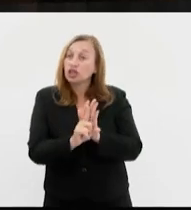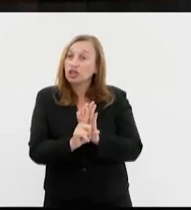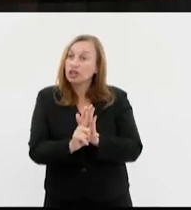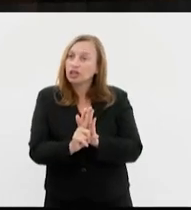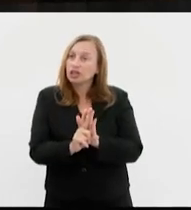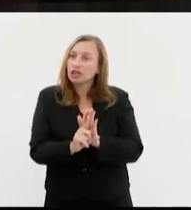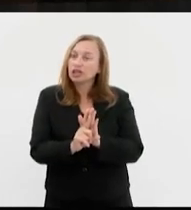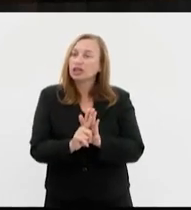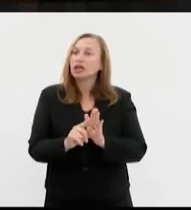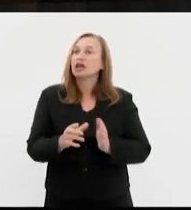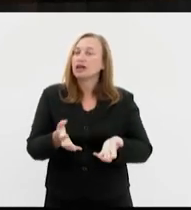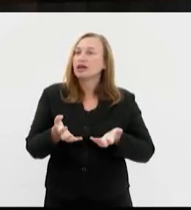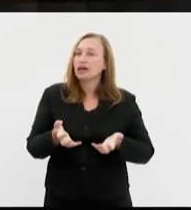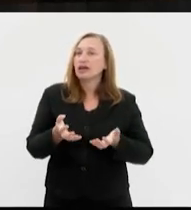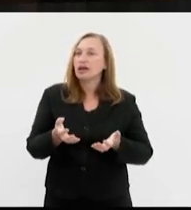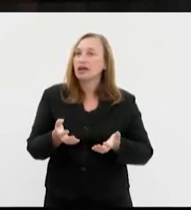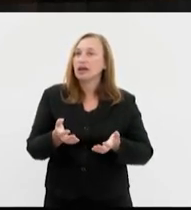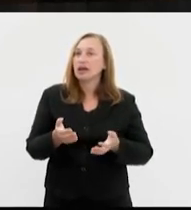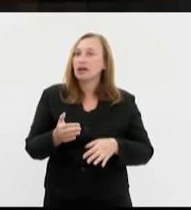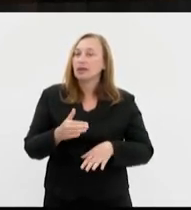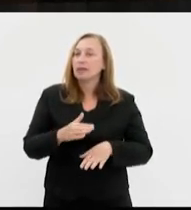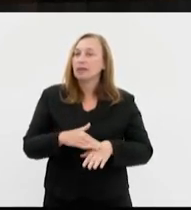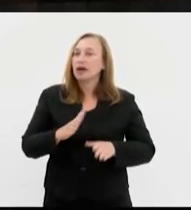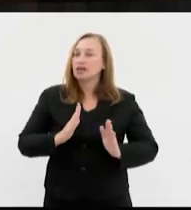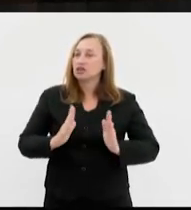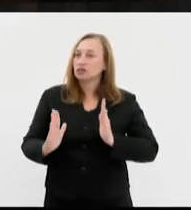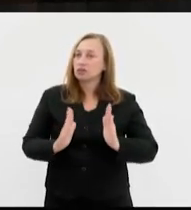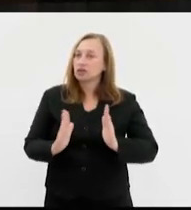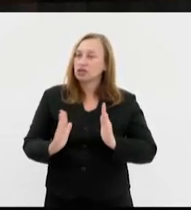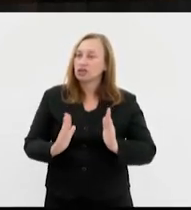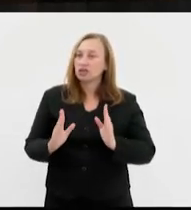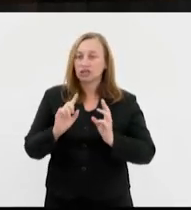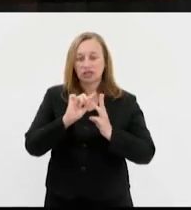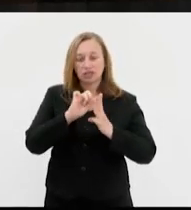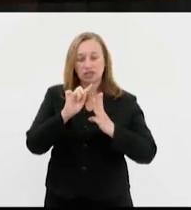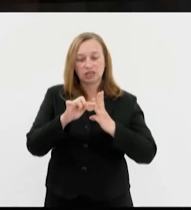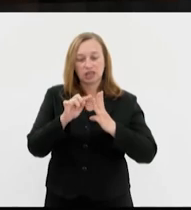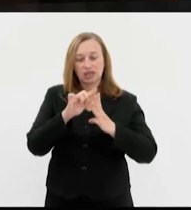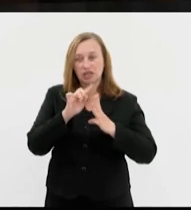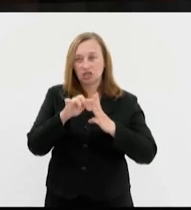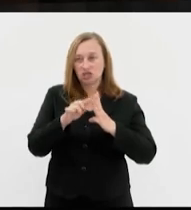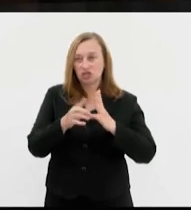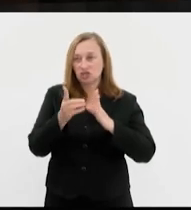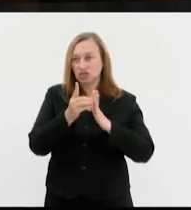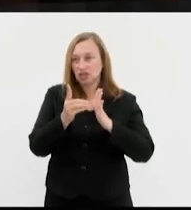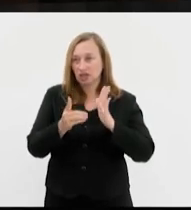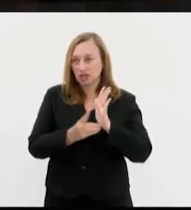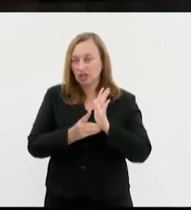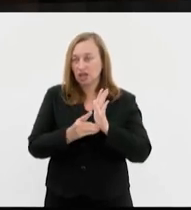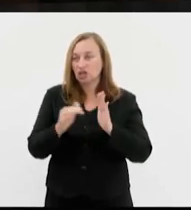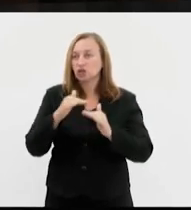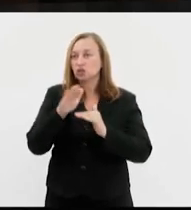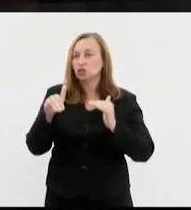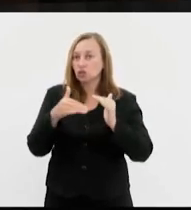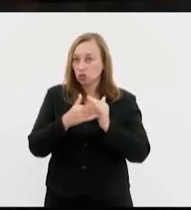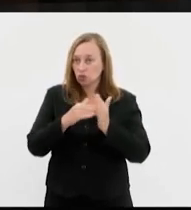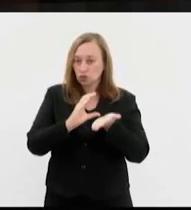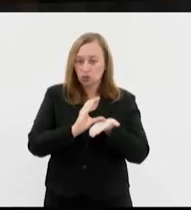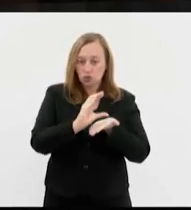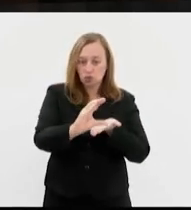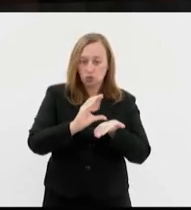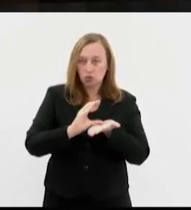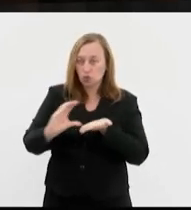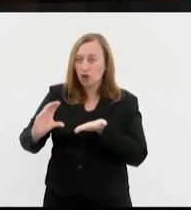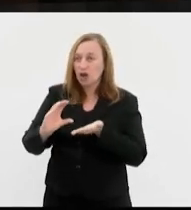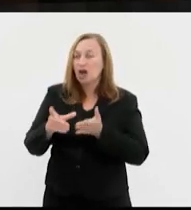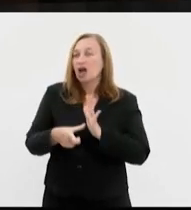quer prorrogar o prazo de 3 decretos, todos concedidos os benefícios,